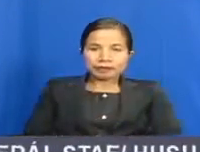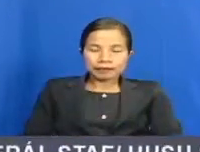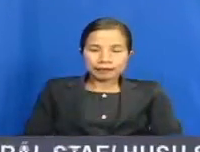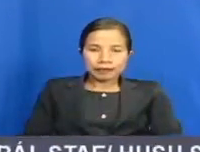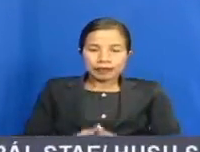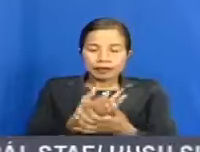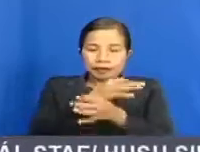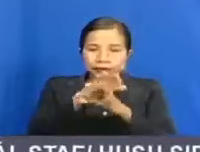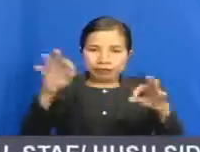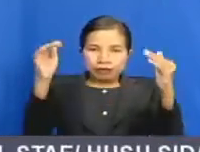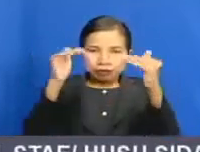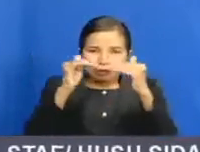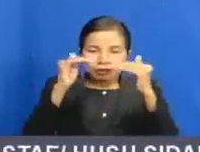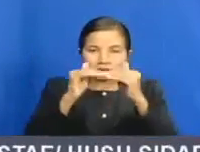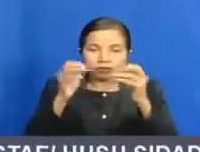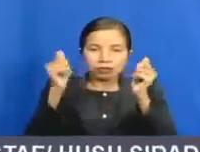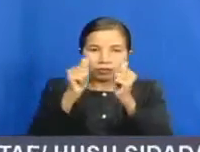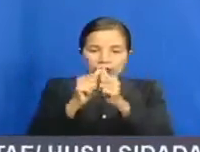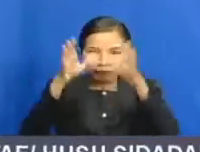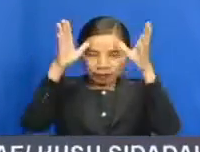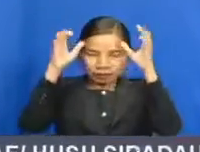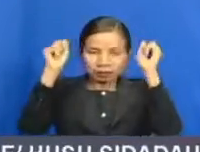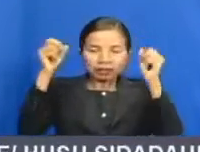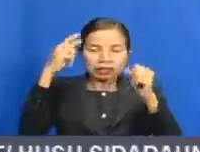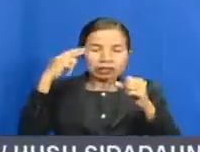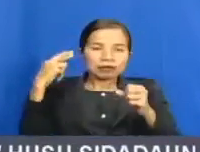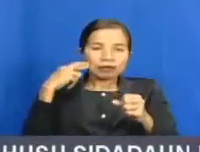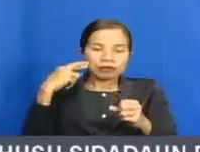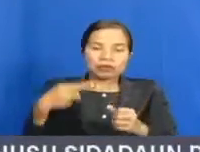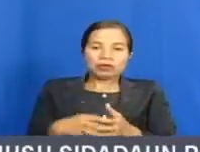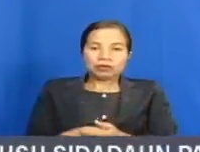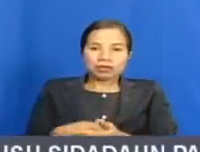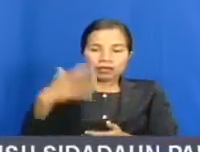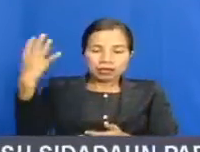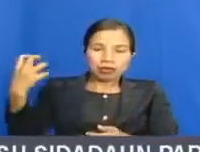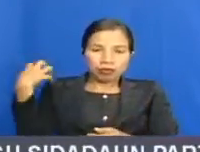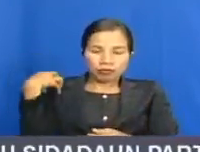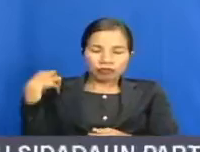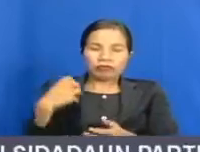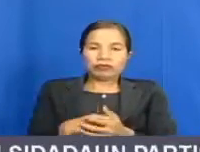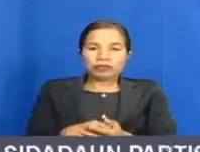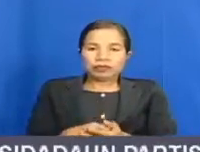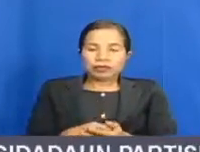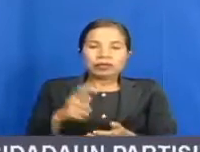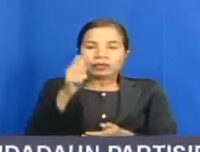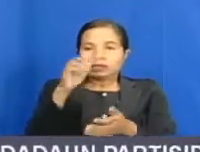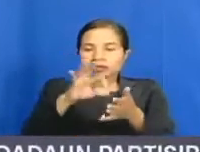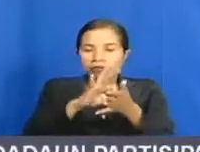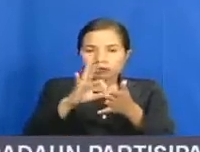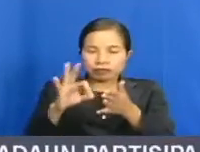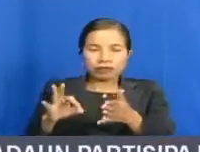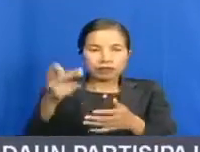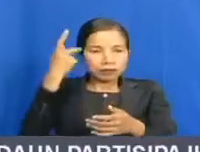Rafoim remata a reunião com o chefe de Estado Zezera Mozorta e a Palácio Presidencial terça-feira. Né? Primeiro-ministro Taur